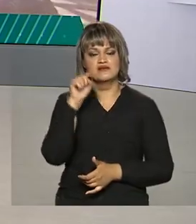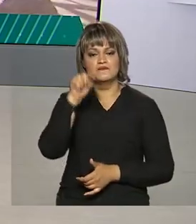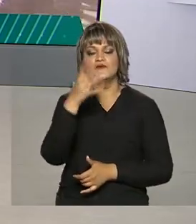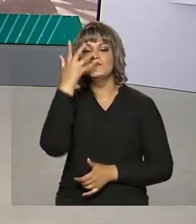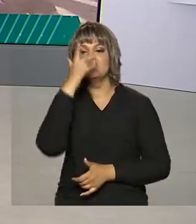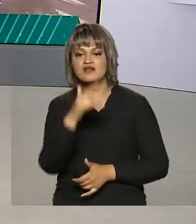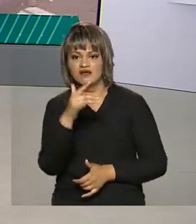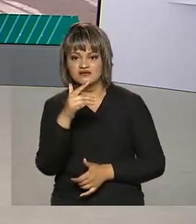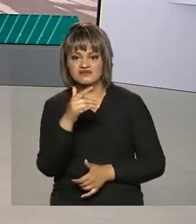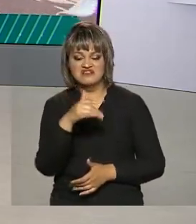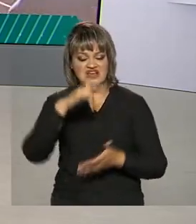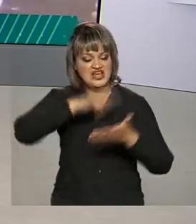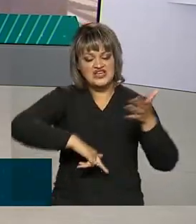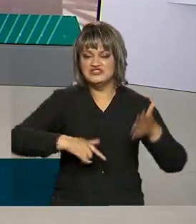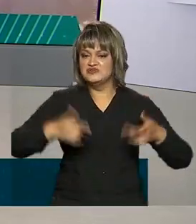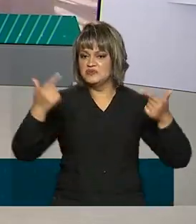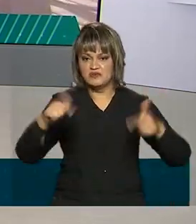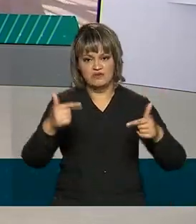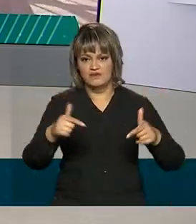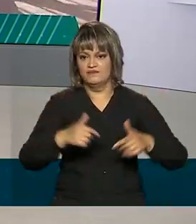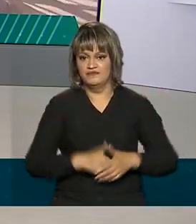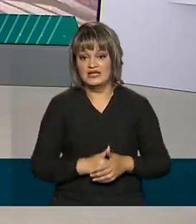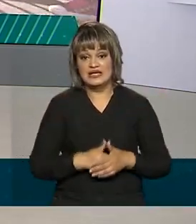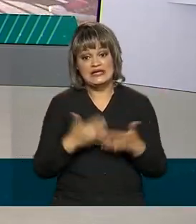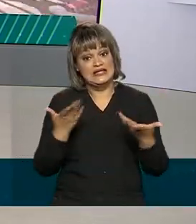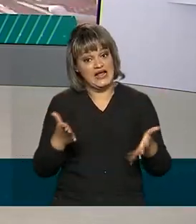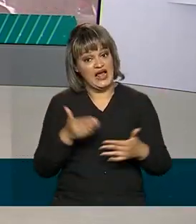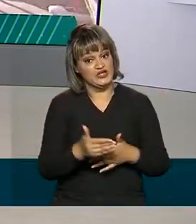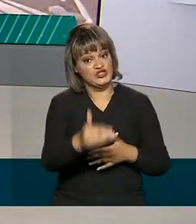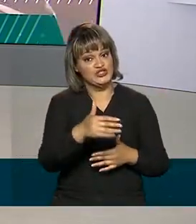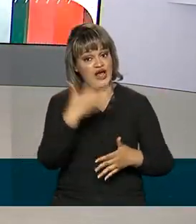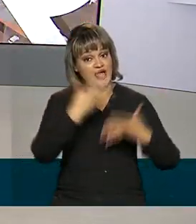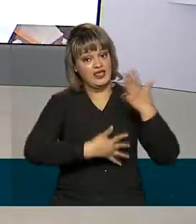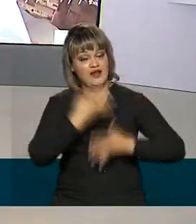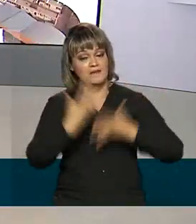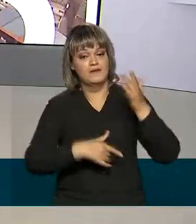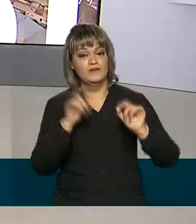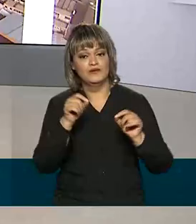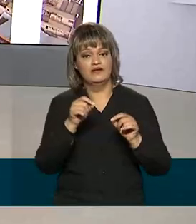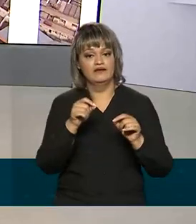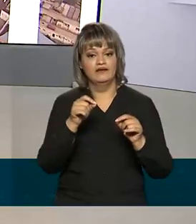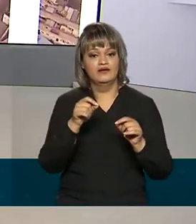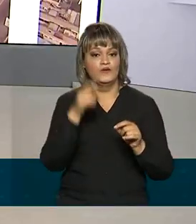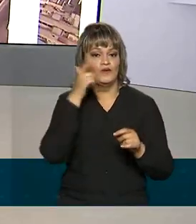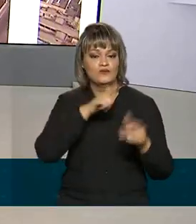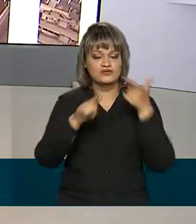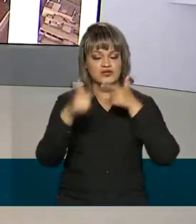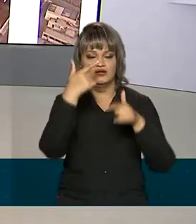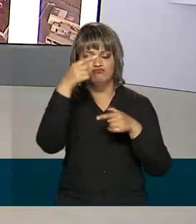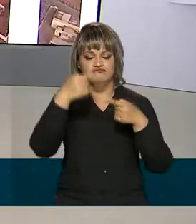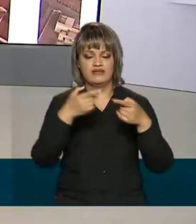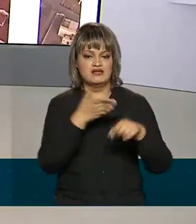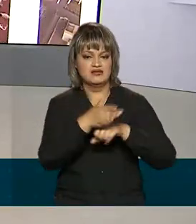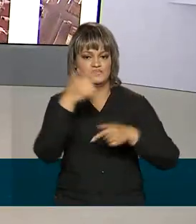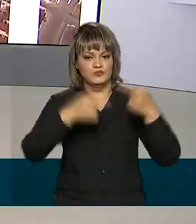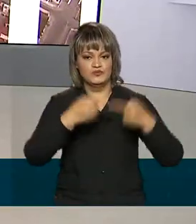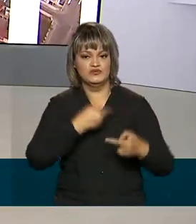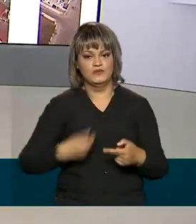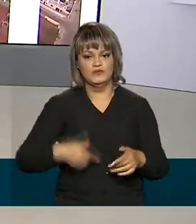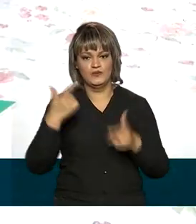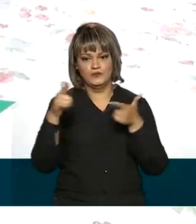brasileiras não têm registro civil e isso impede que elas tenham acesso a serviços e políticas públicas.